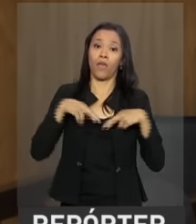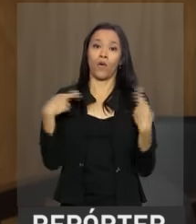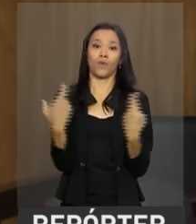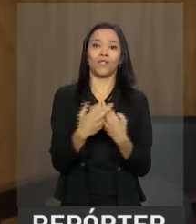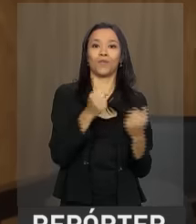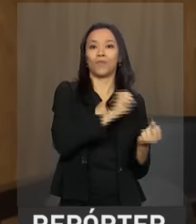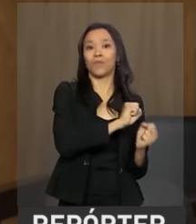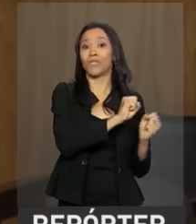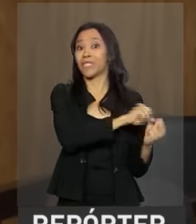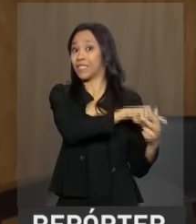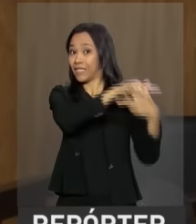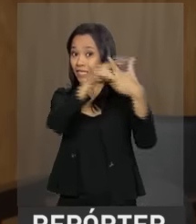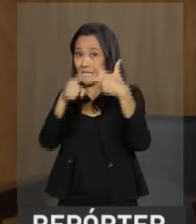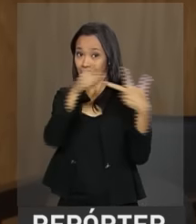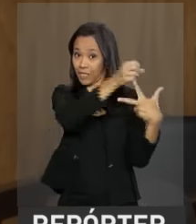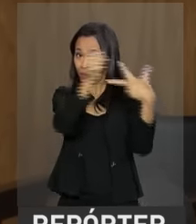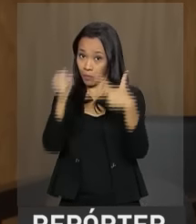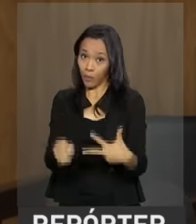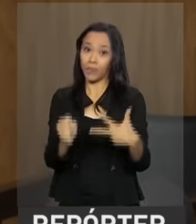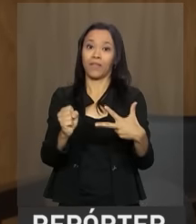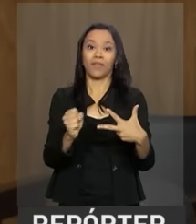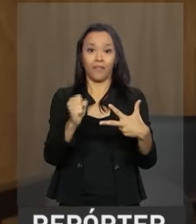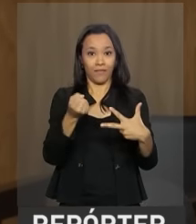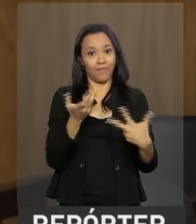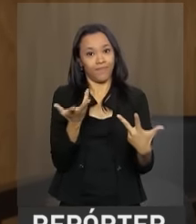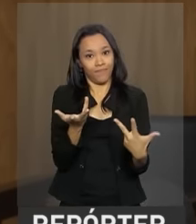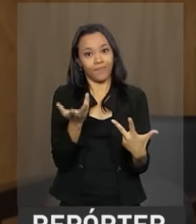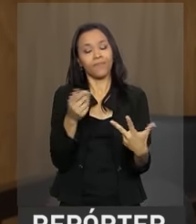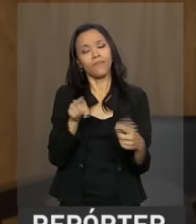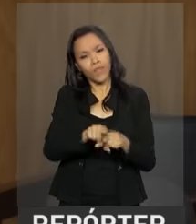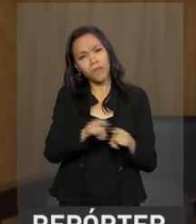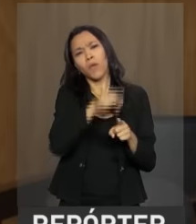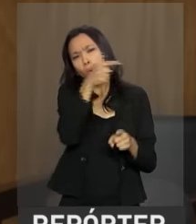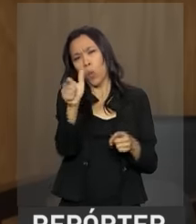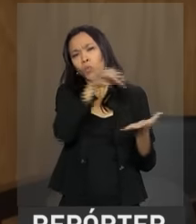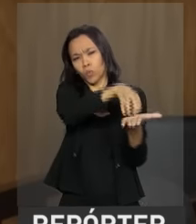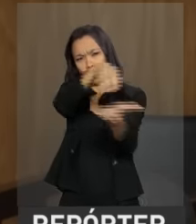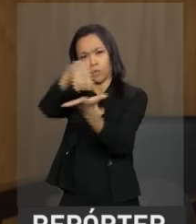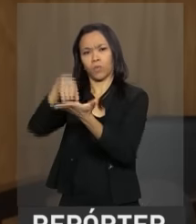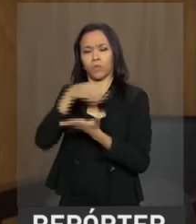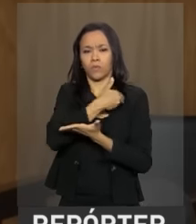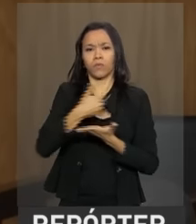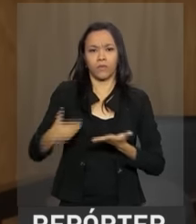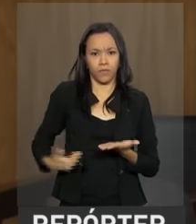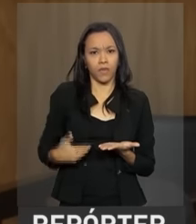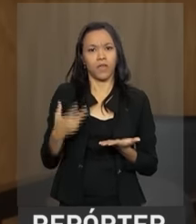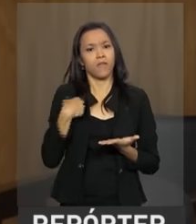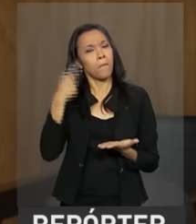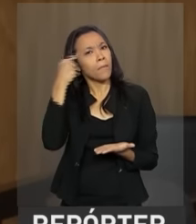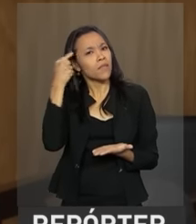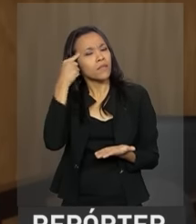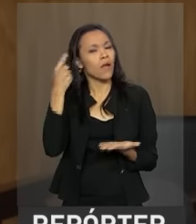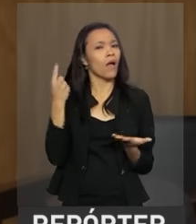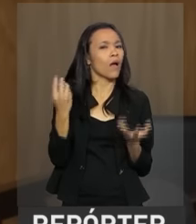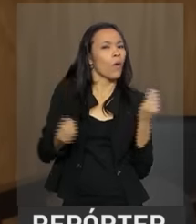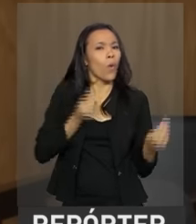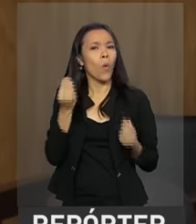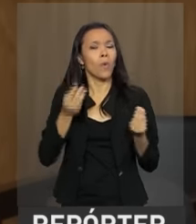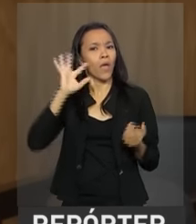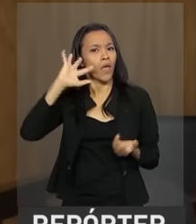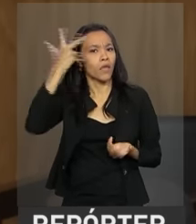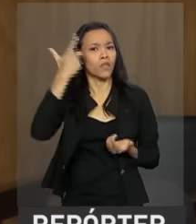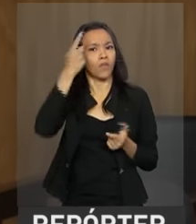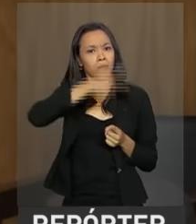dos três poderes do Estado, não é? E de outros órgãos que vão pensar juntos como